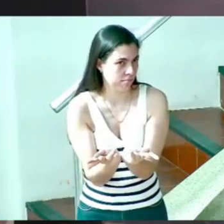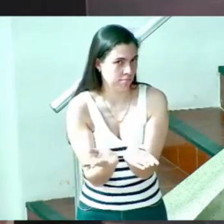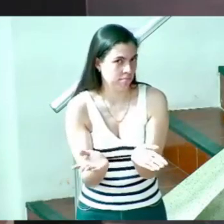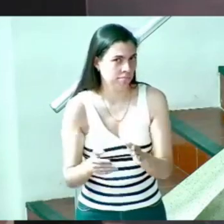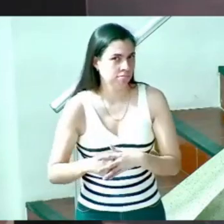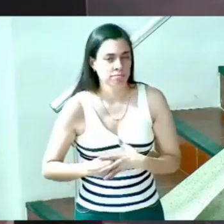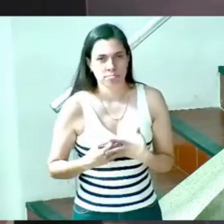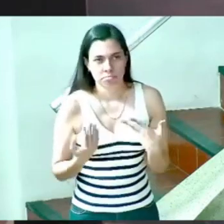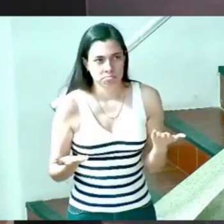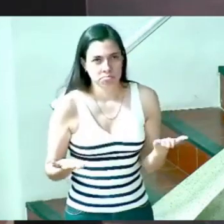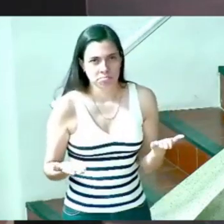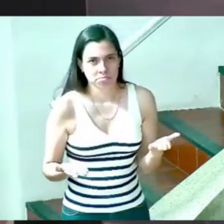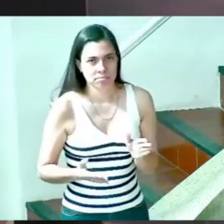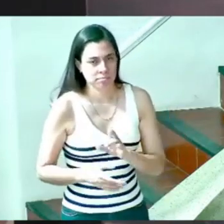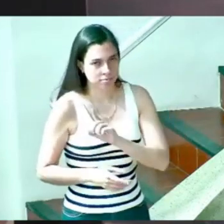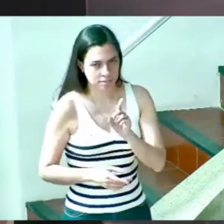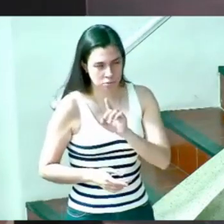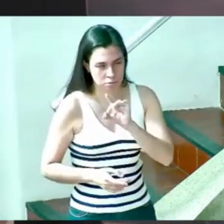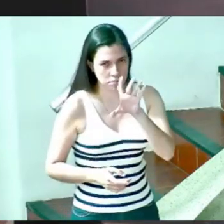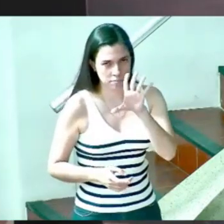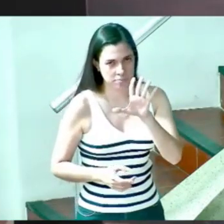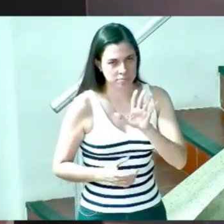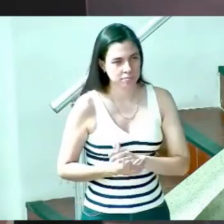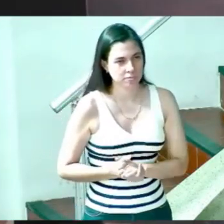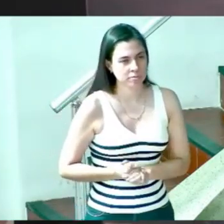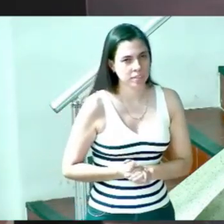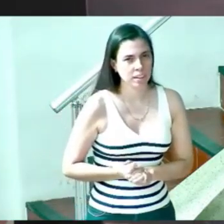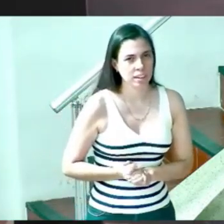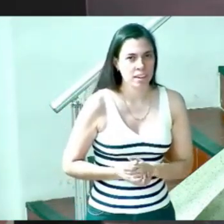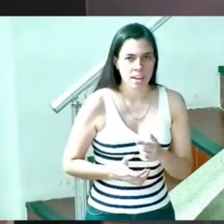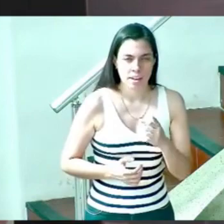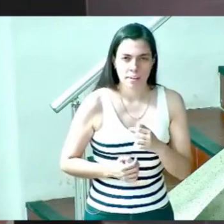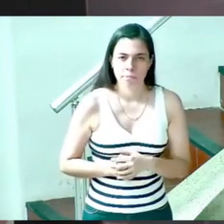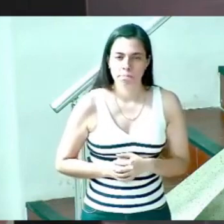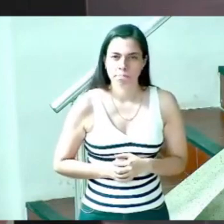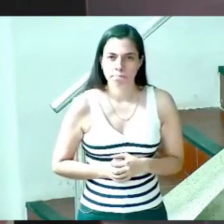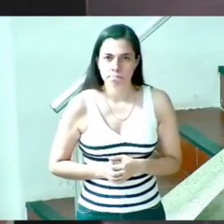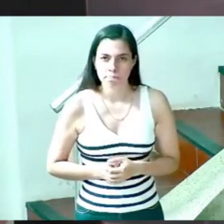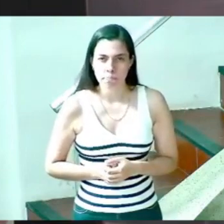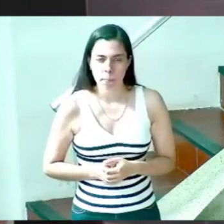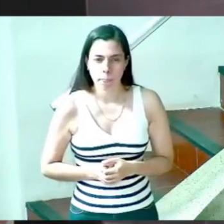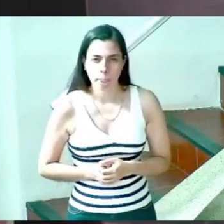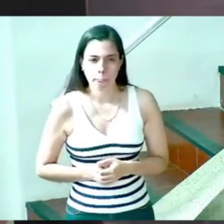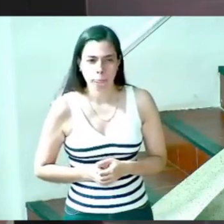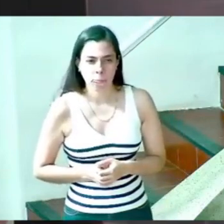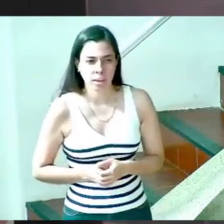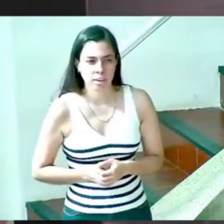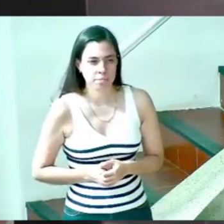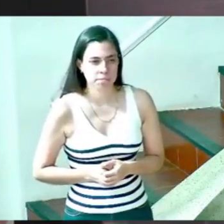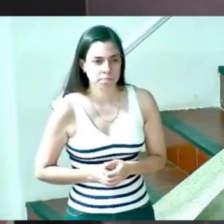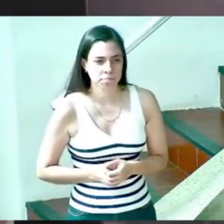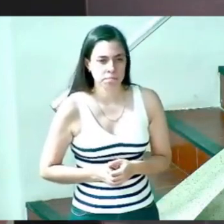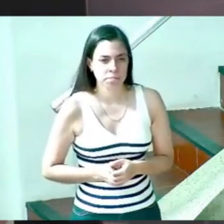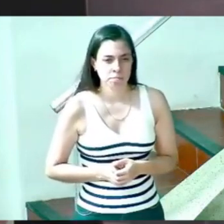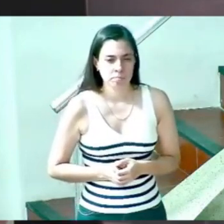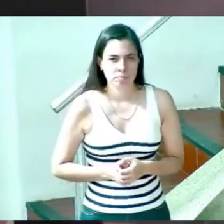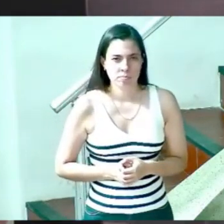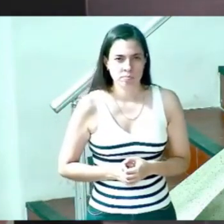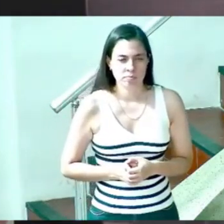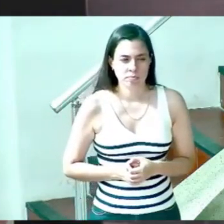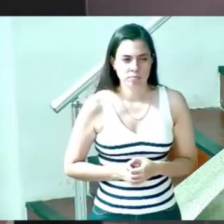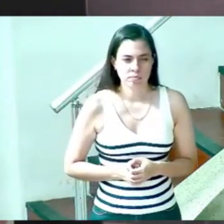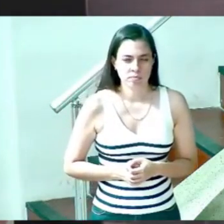nessa hora. Mas o termo é muito maior do que nós imaginamos.